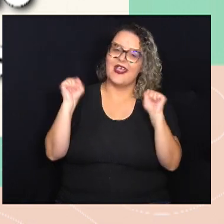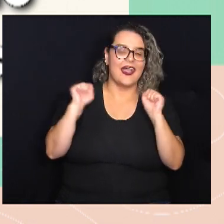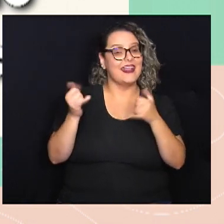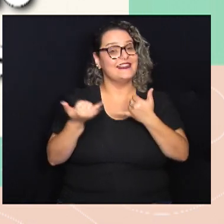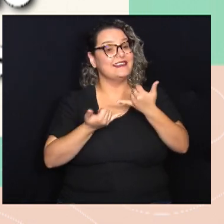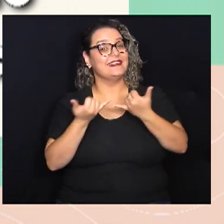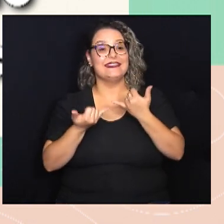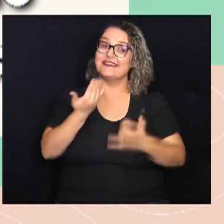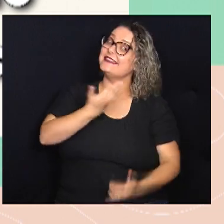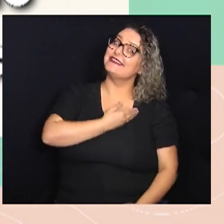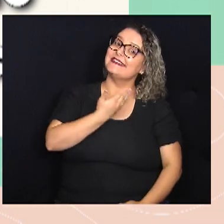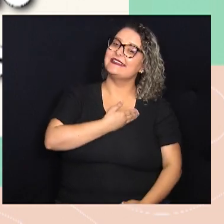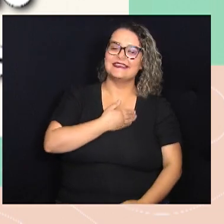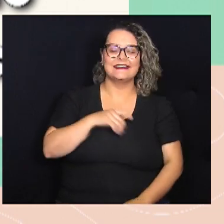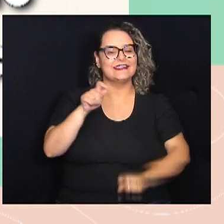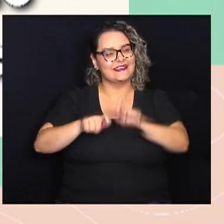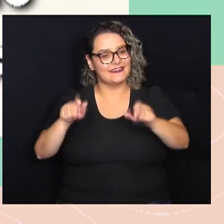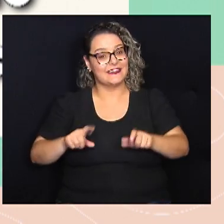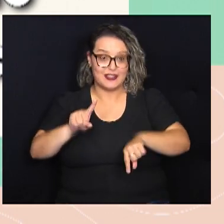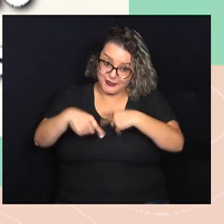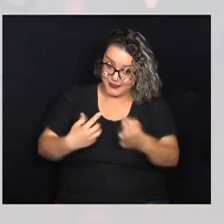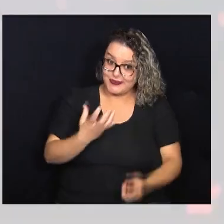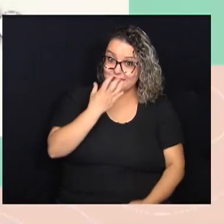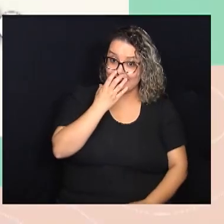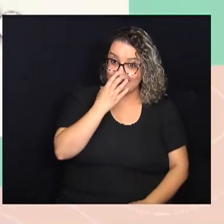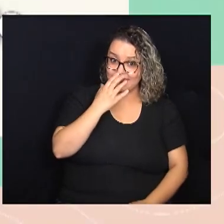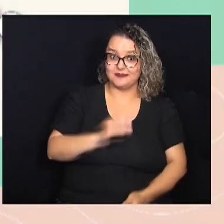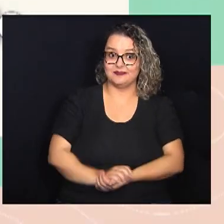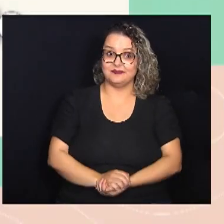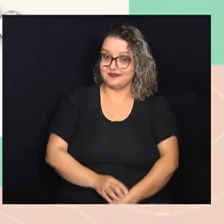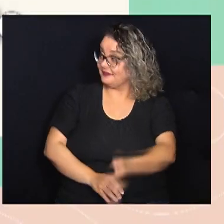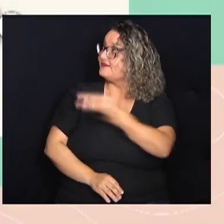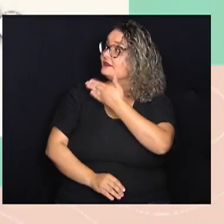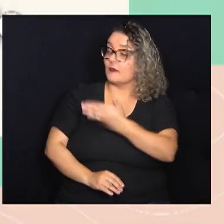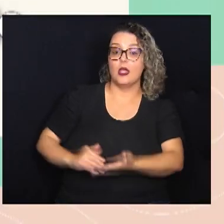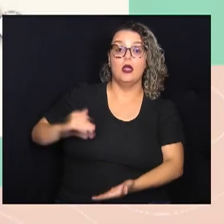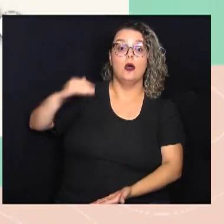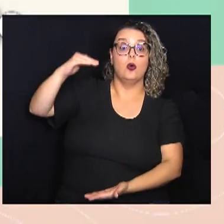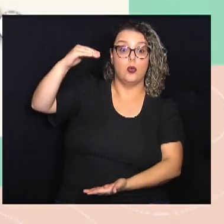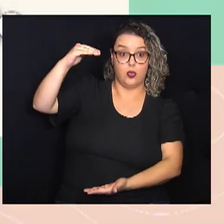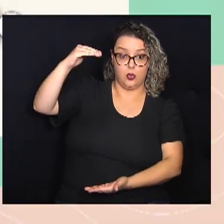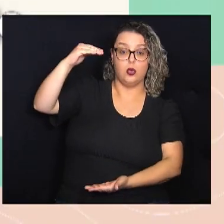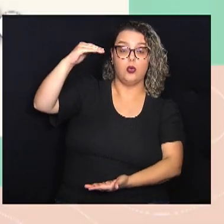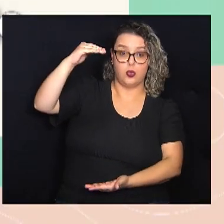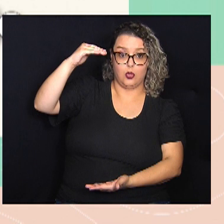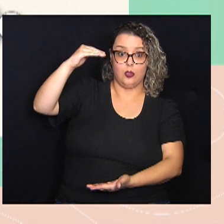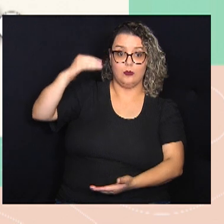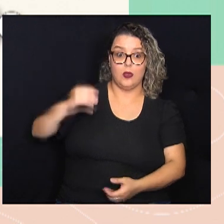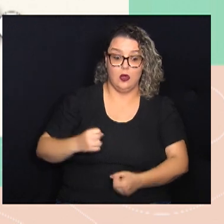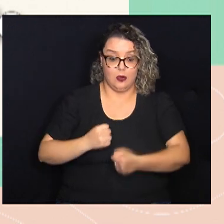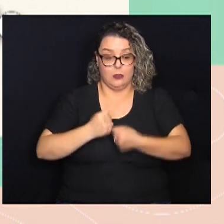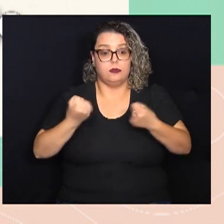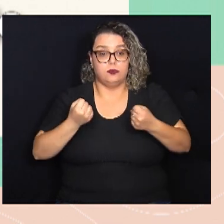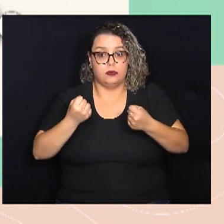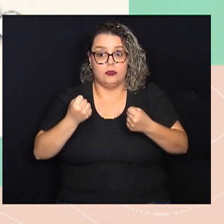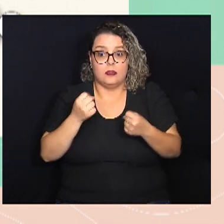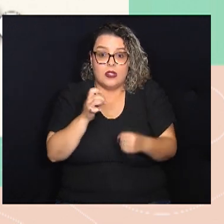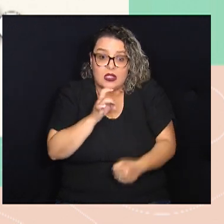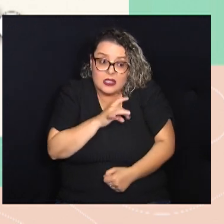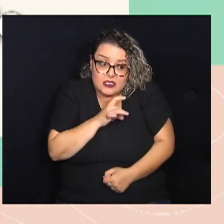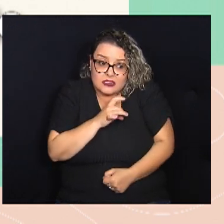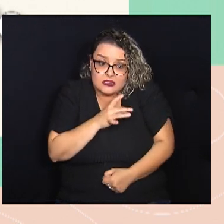almofada bem macia para se deitar. Panqueque e Bless, 2 cachorrinhos de 1 ano que parecem irmãos. Já